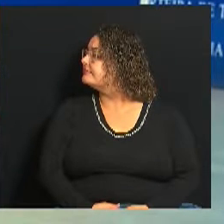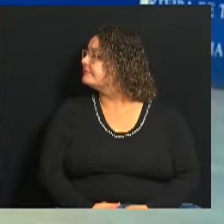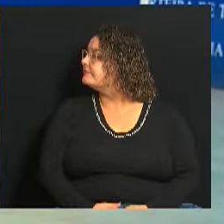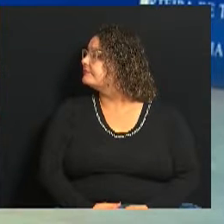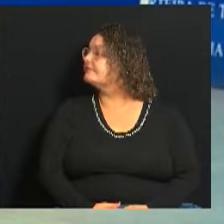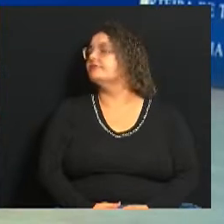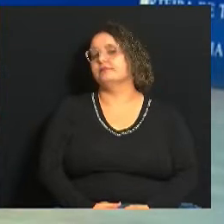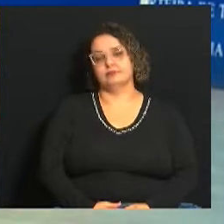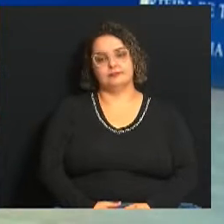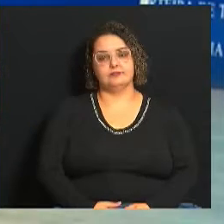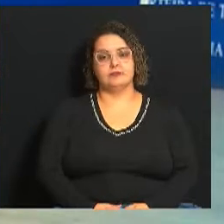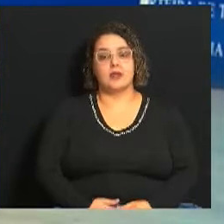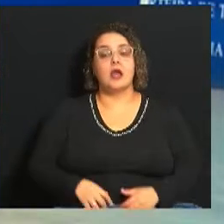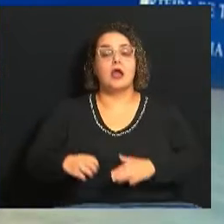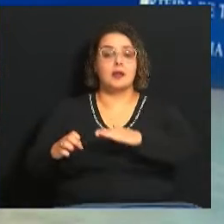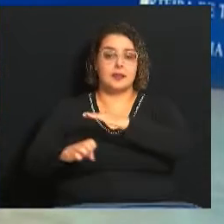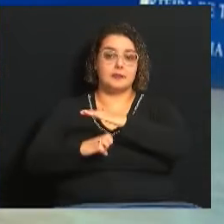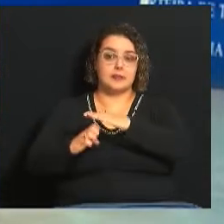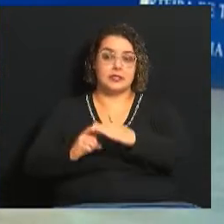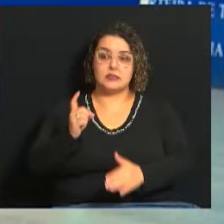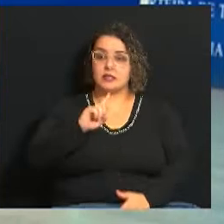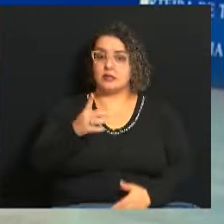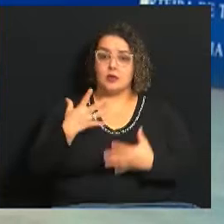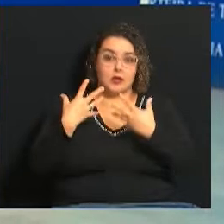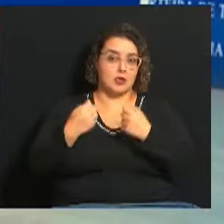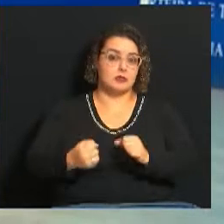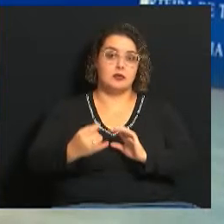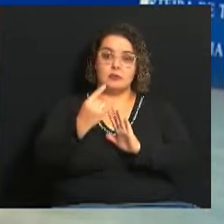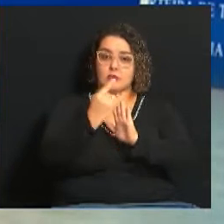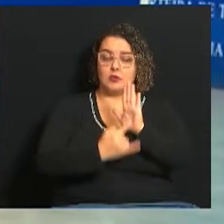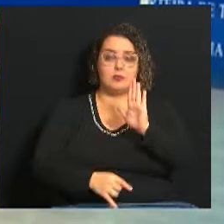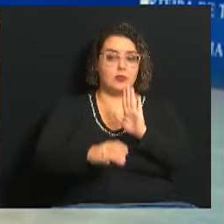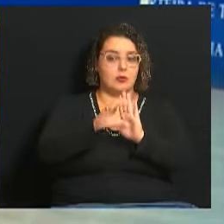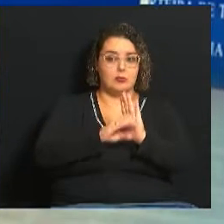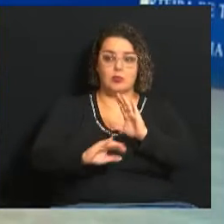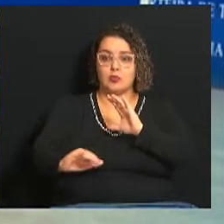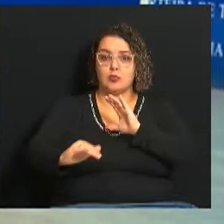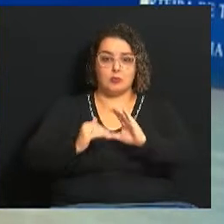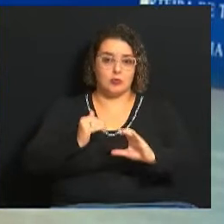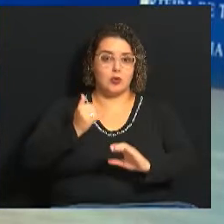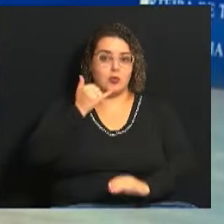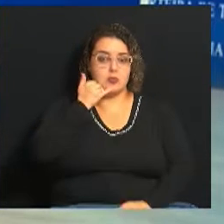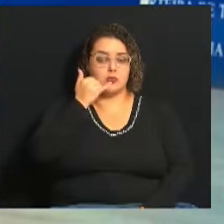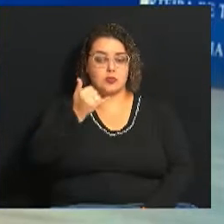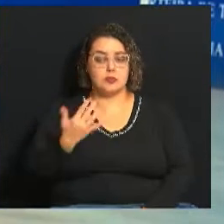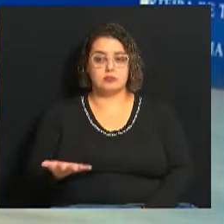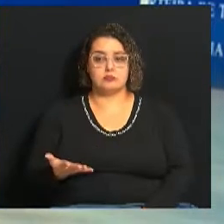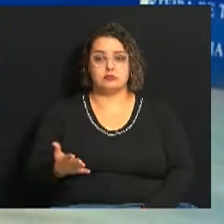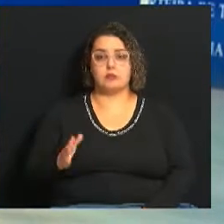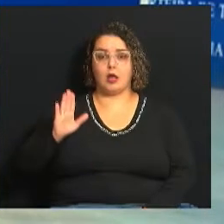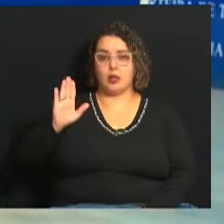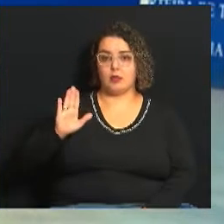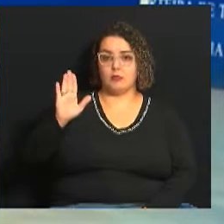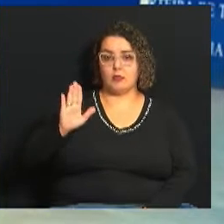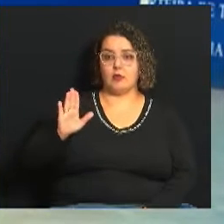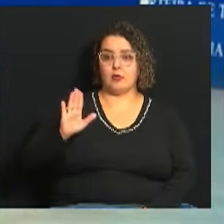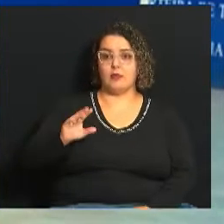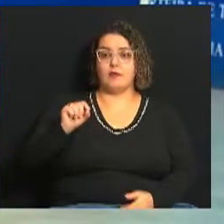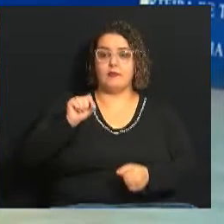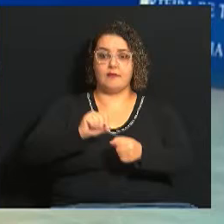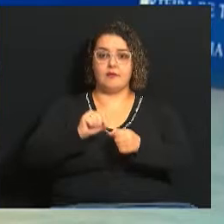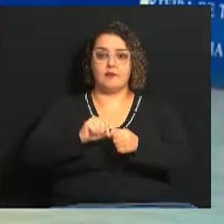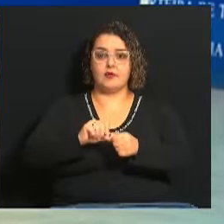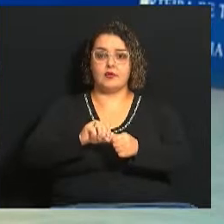www.linkedin.com/company/grupo-gr. A empresa não recebe currículos por e-mail ou contato telefônico e a candidatura é feita somente online